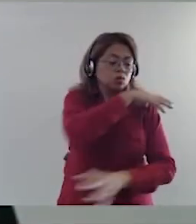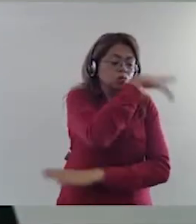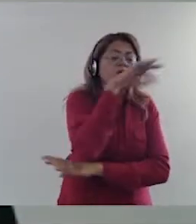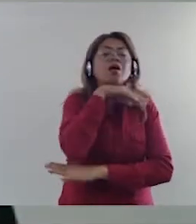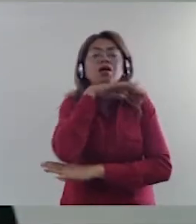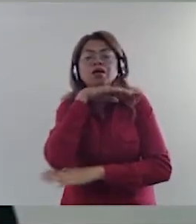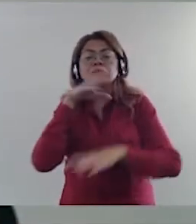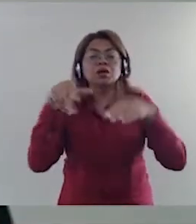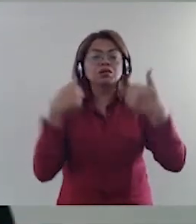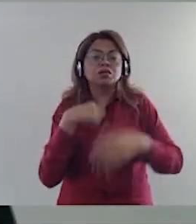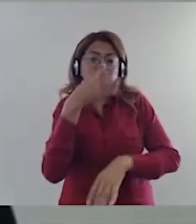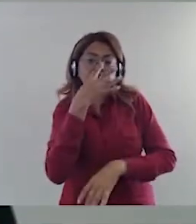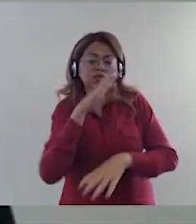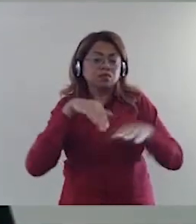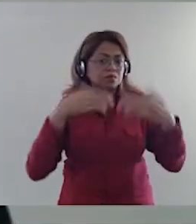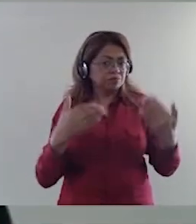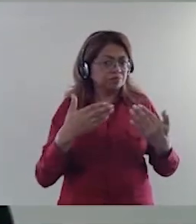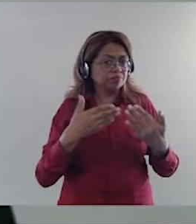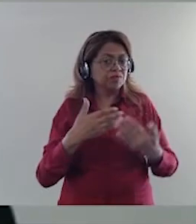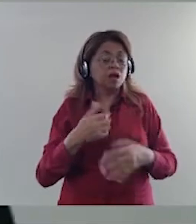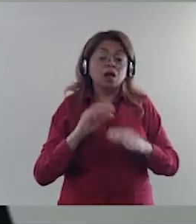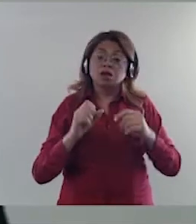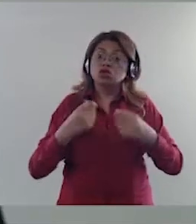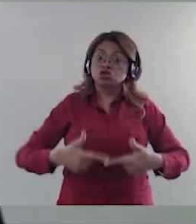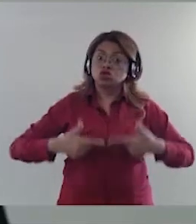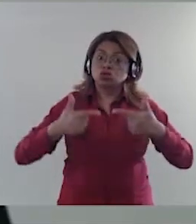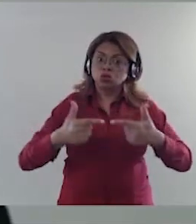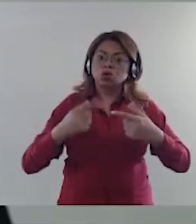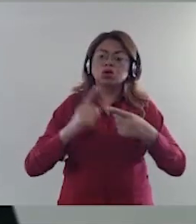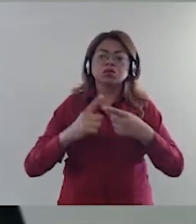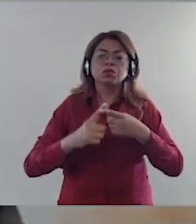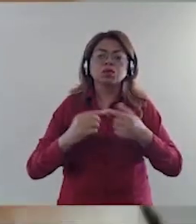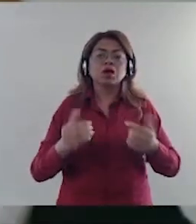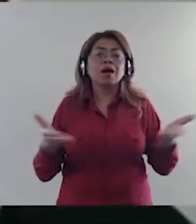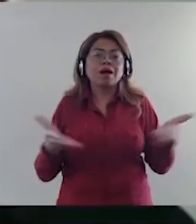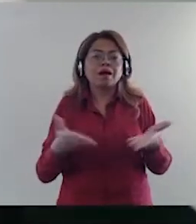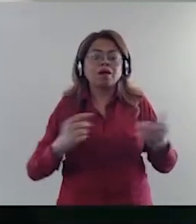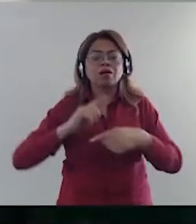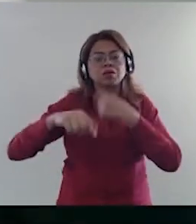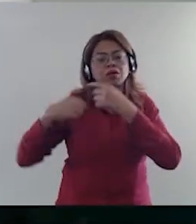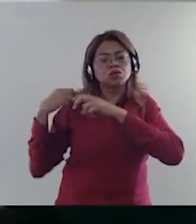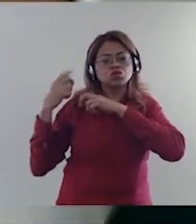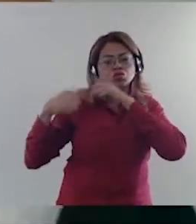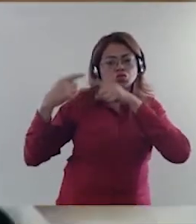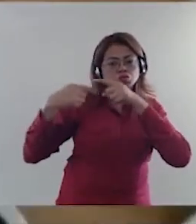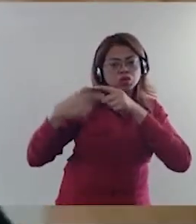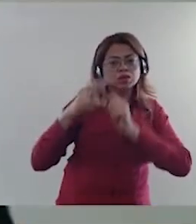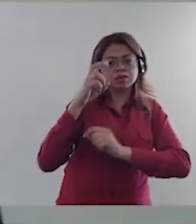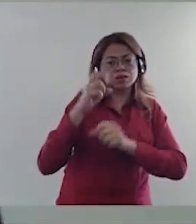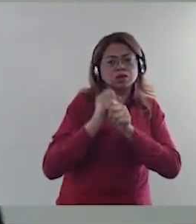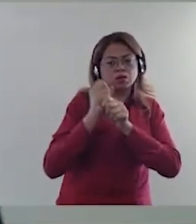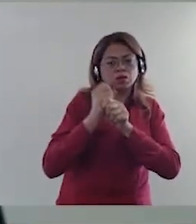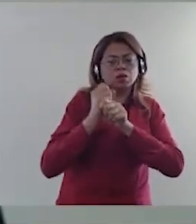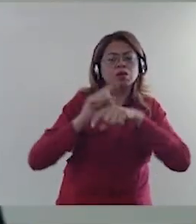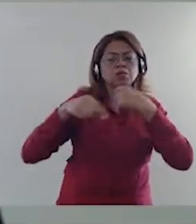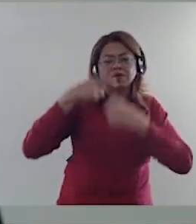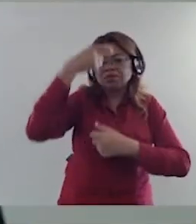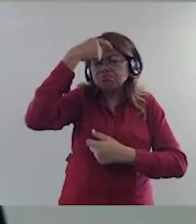cresce, nesses 5 décadas últimas, uma consciência maior, uma maior